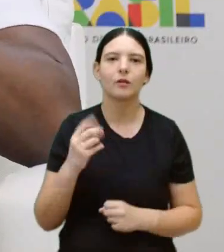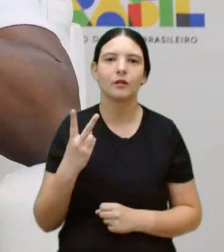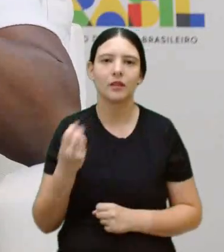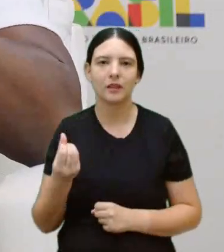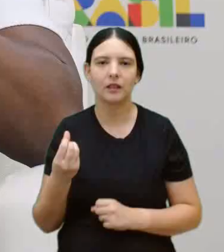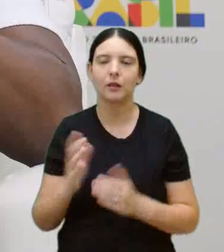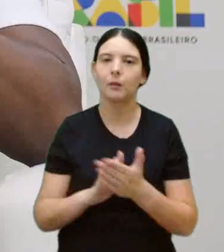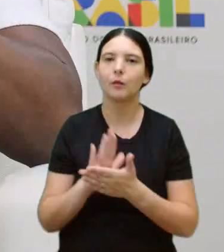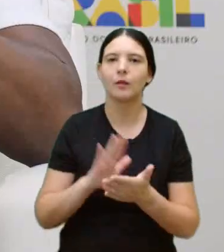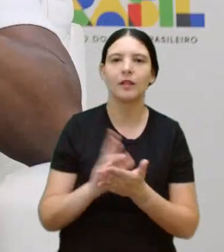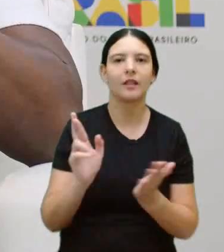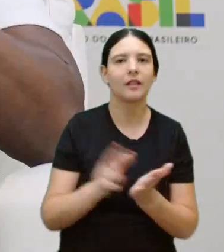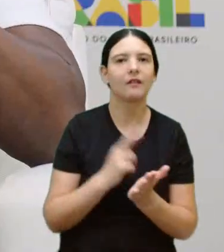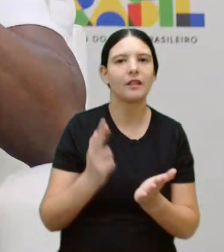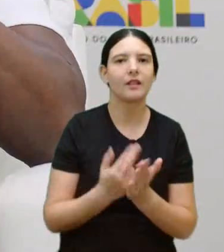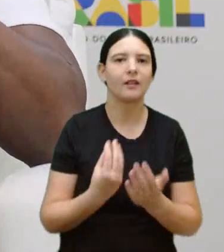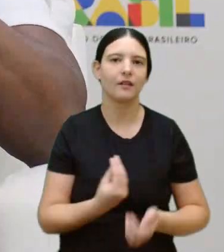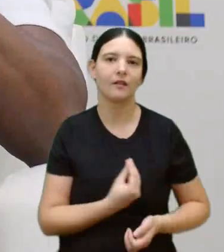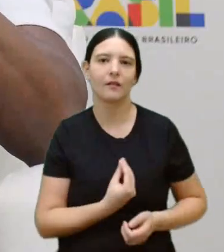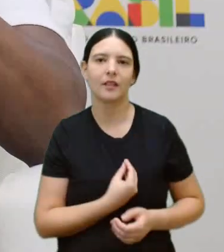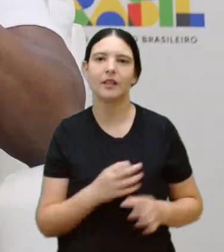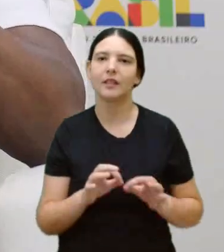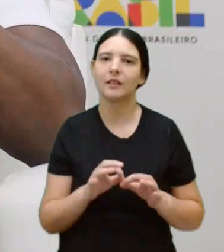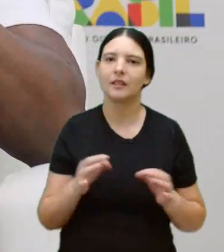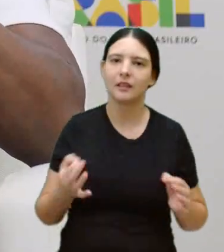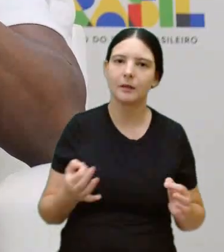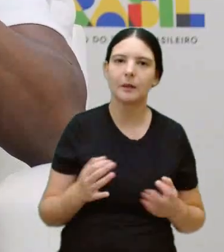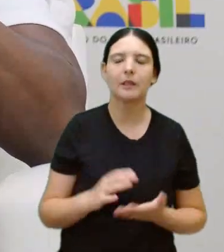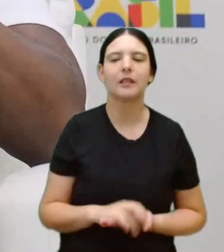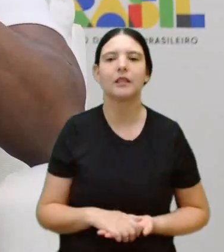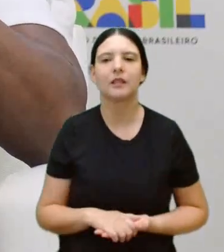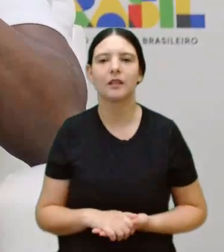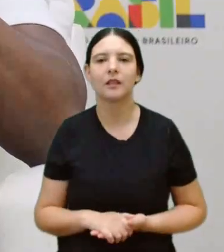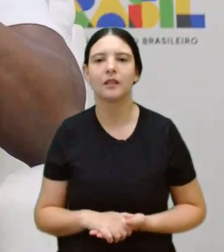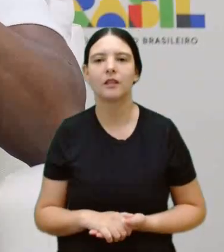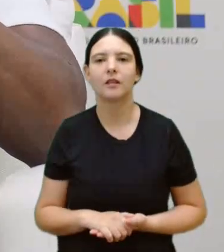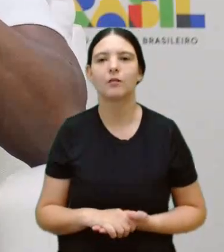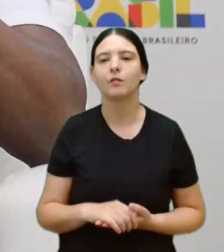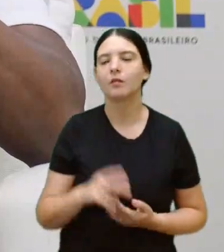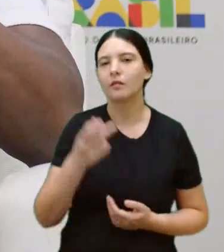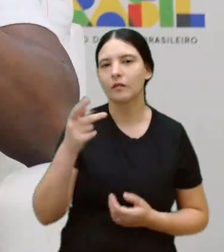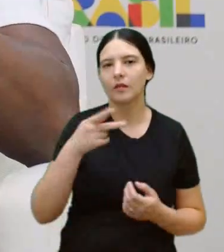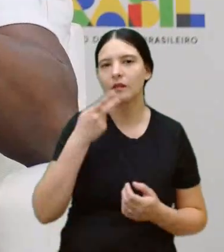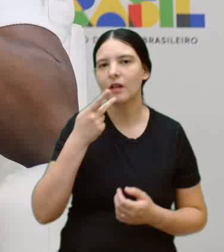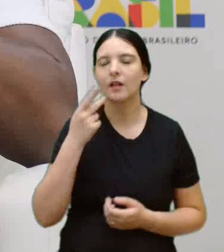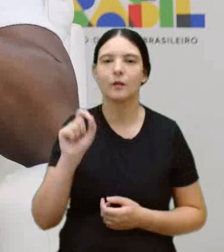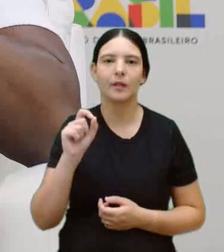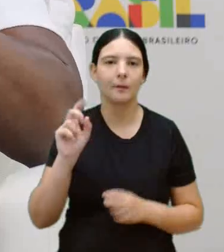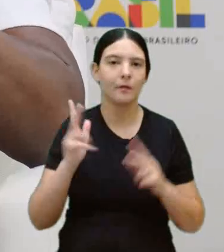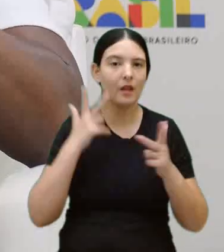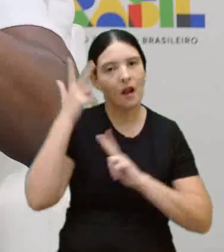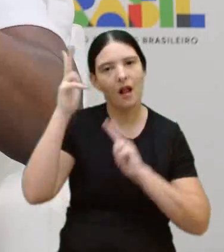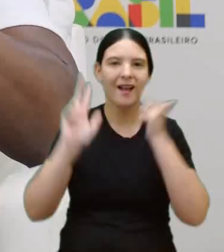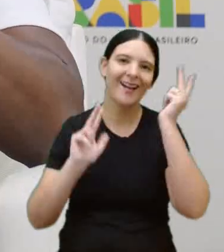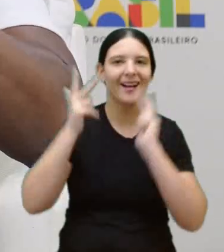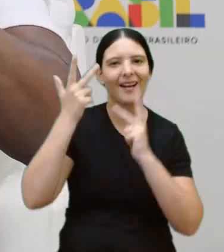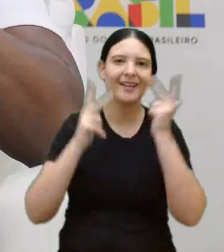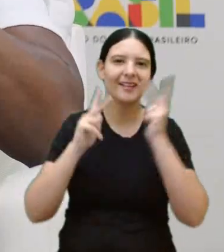Vida Simples, eu tenho uma coluna mensal dessa revista, falando, no Carnaval, a gente tira a fantasia.